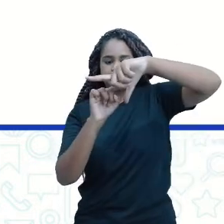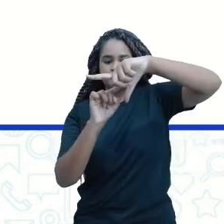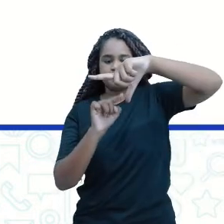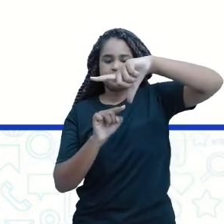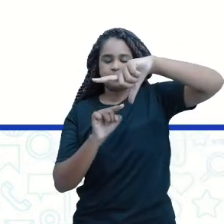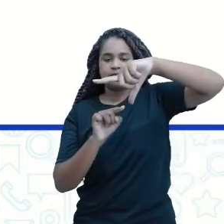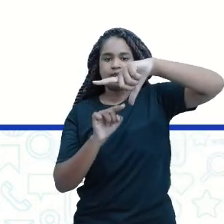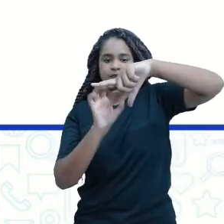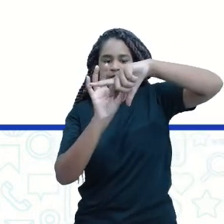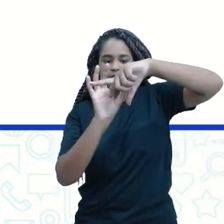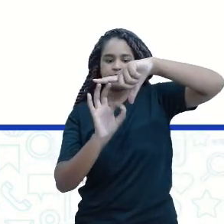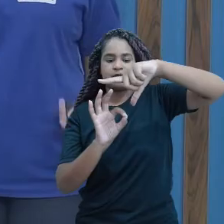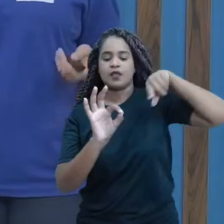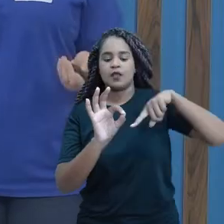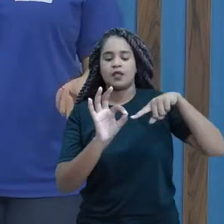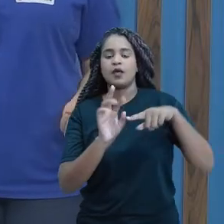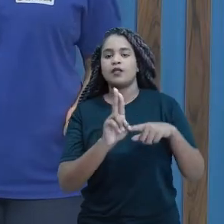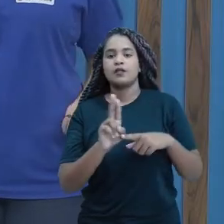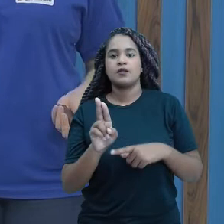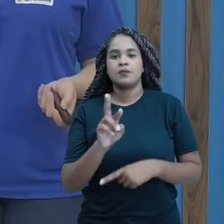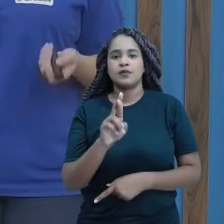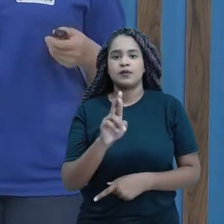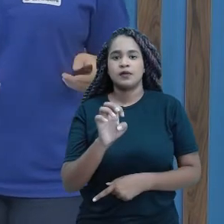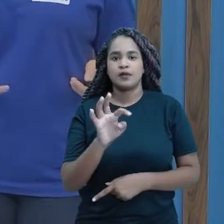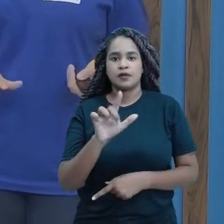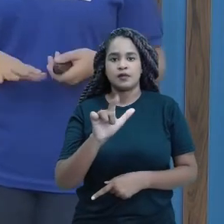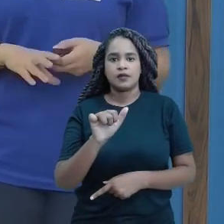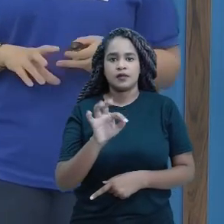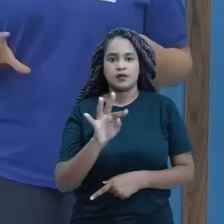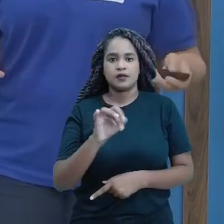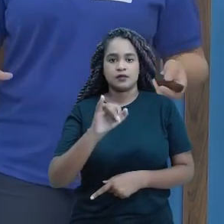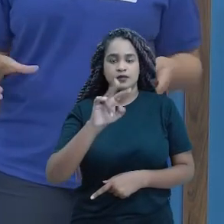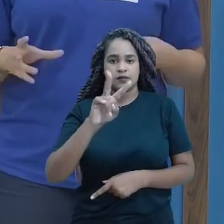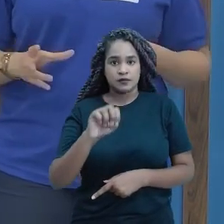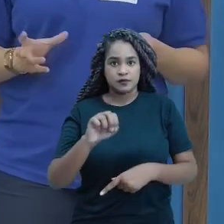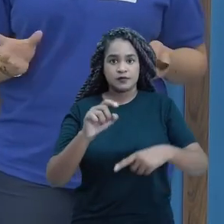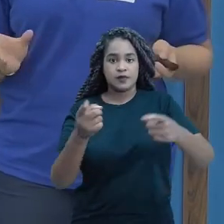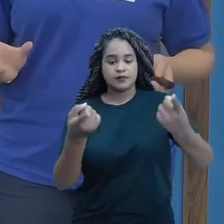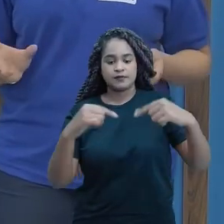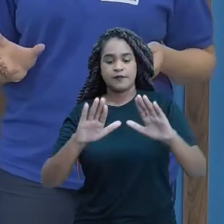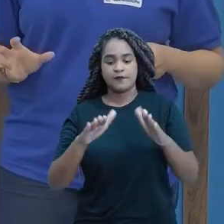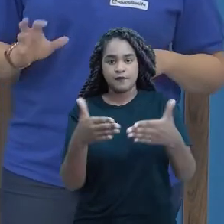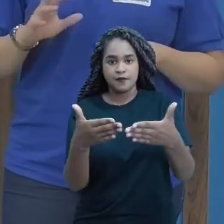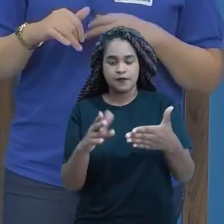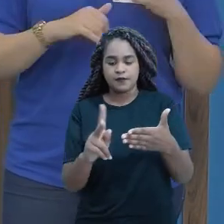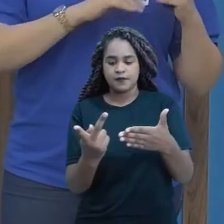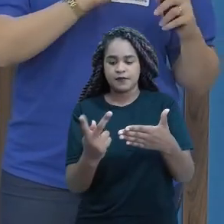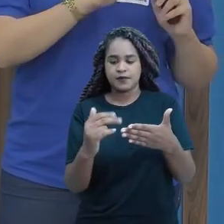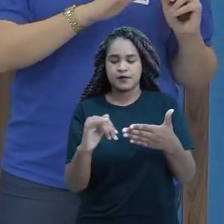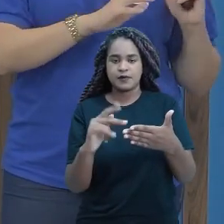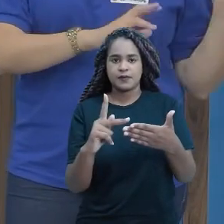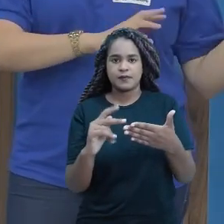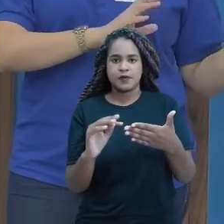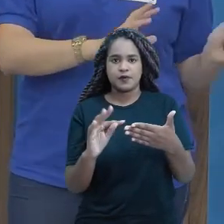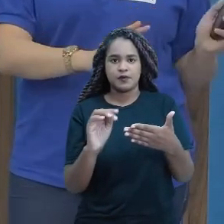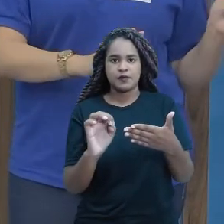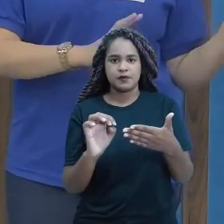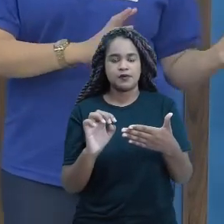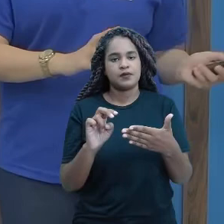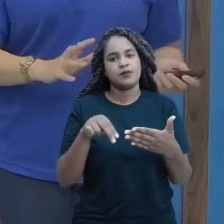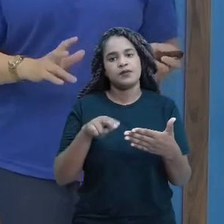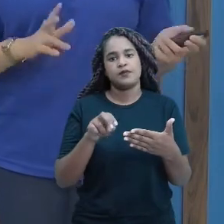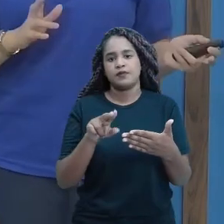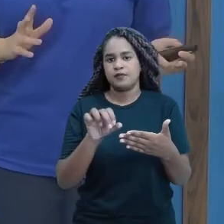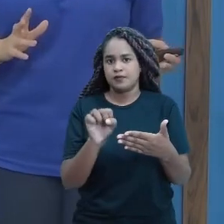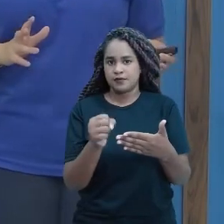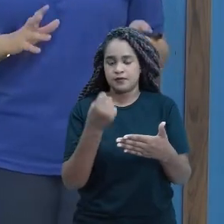a altura relativa à hipotenusa. De acordo com a posição que esse triângulo vier, a gente já verificou que os catetos